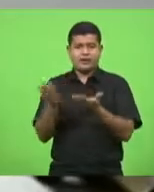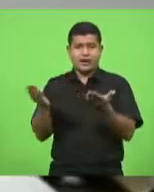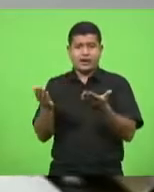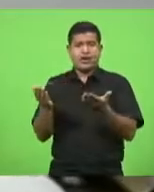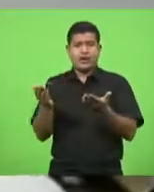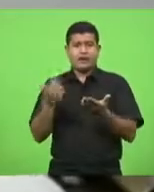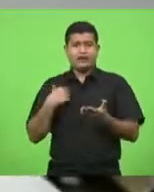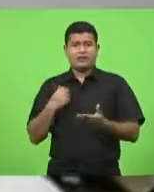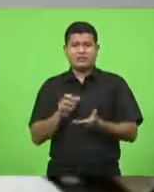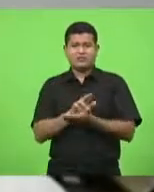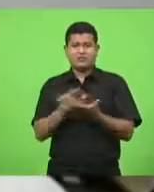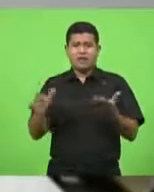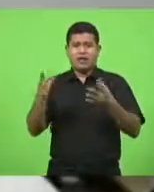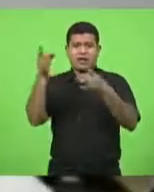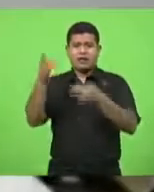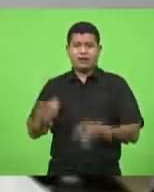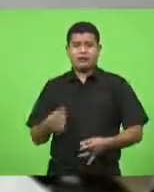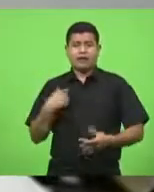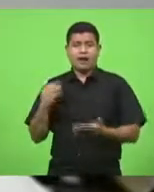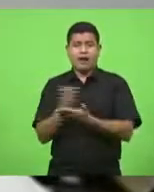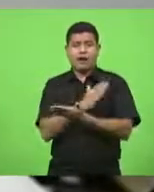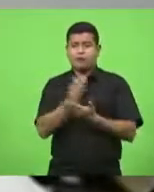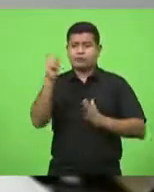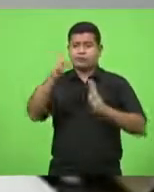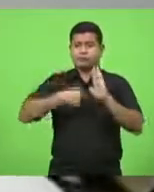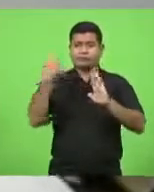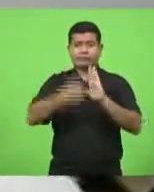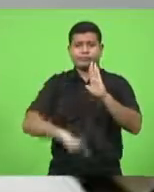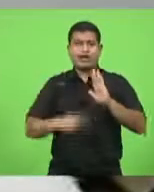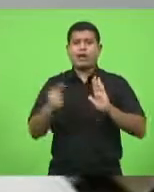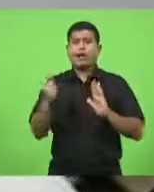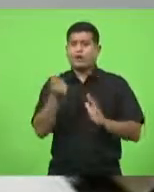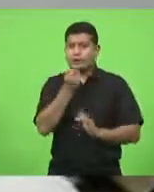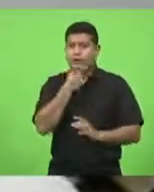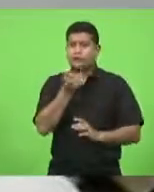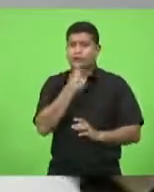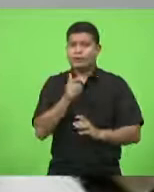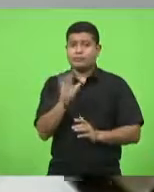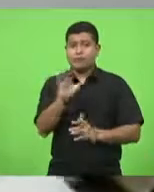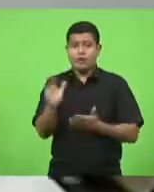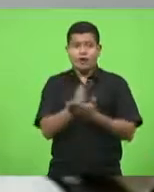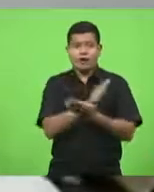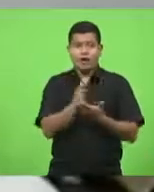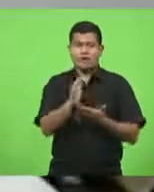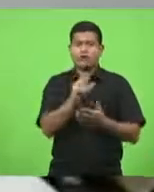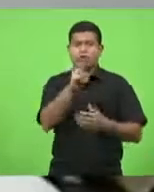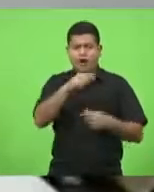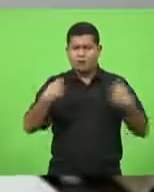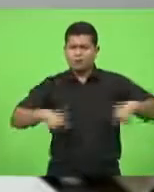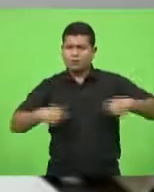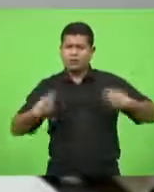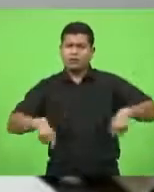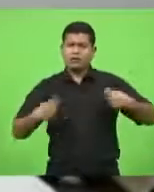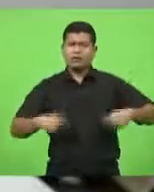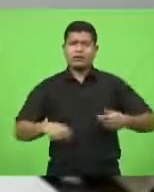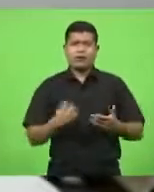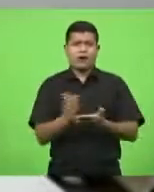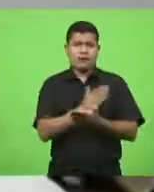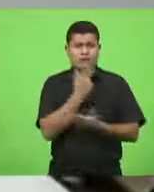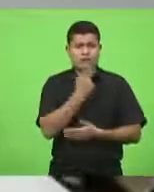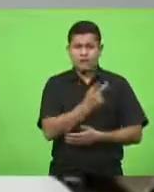especialidades, baniram alguns medicamentos que, por outros, é endeusado. Né?